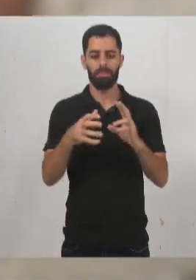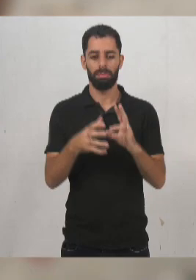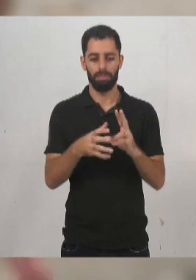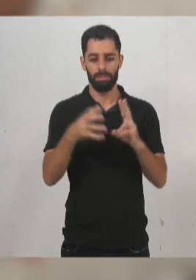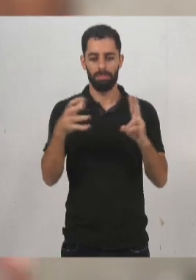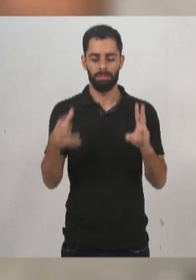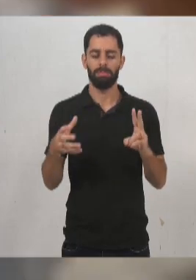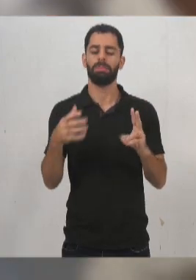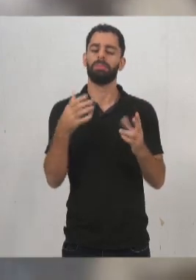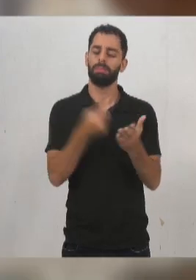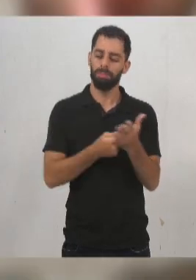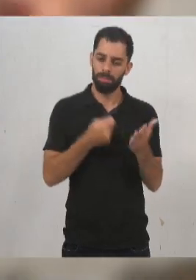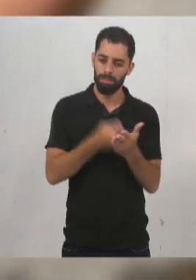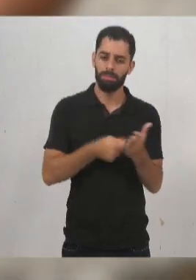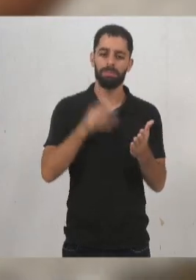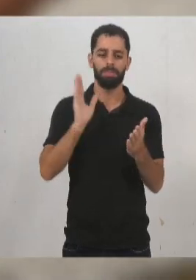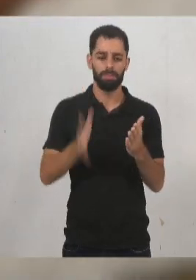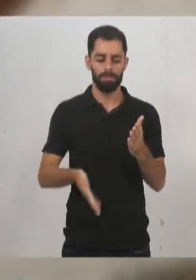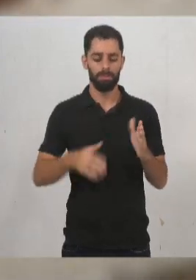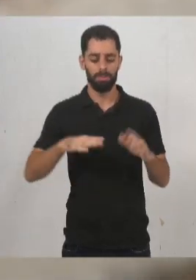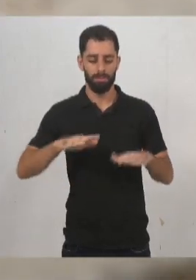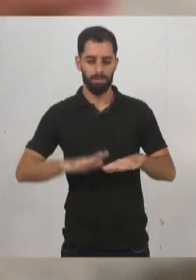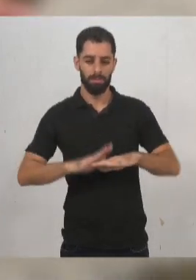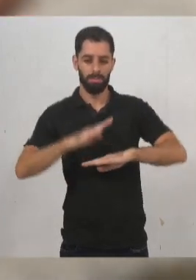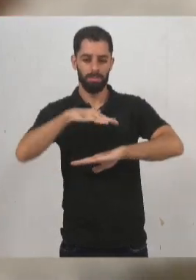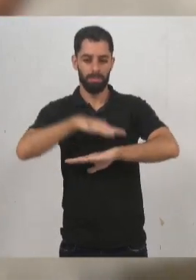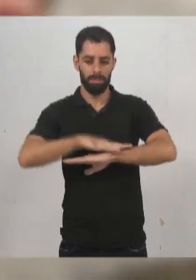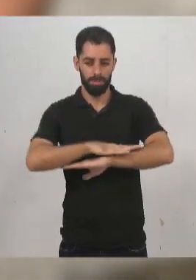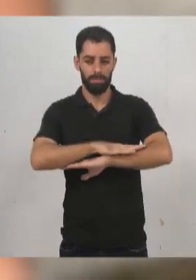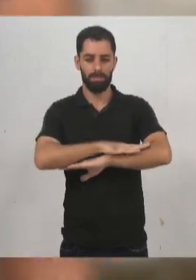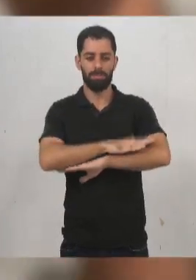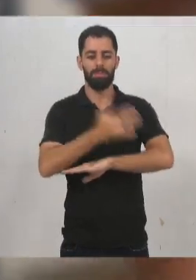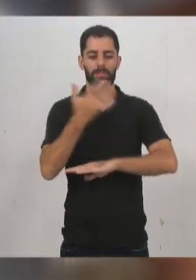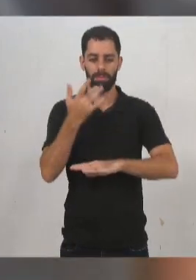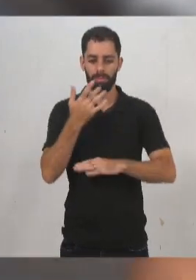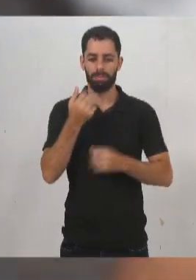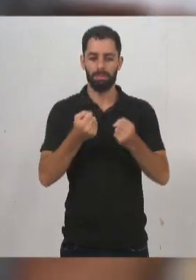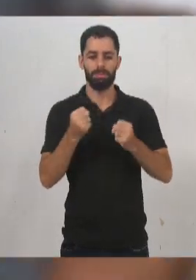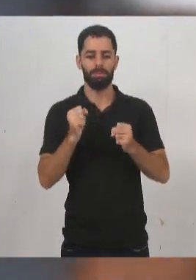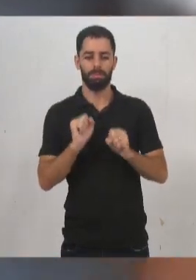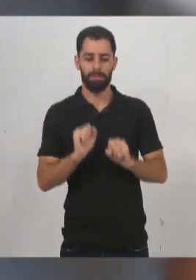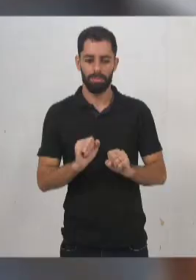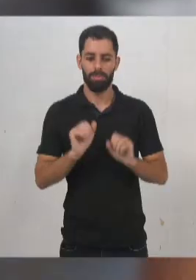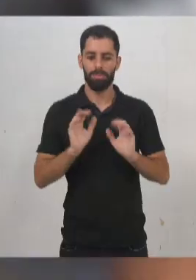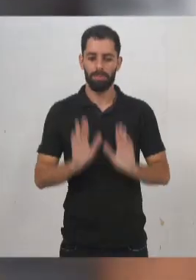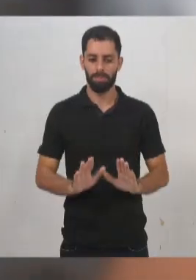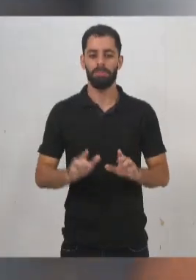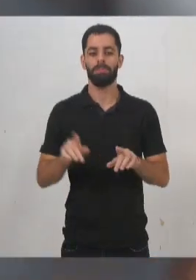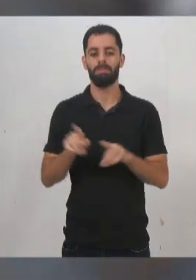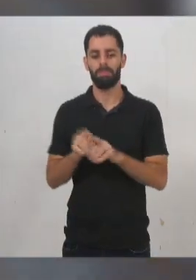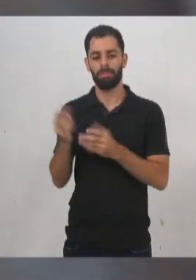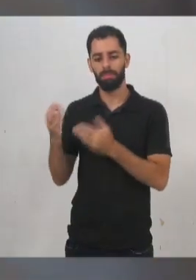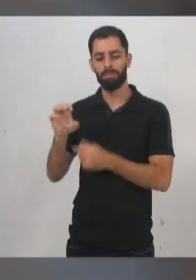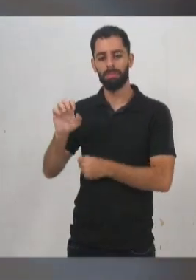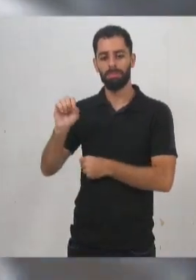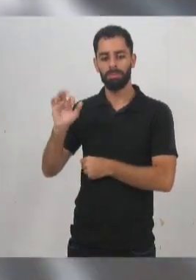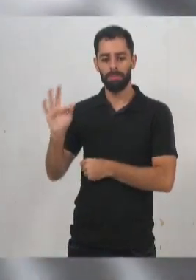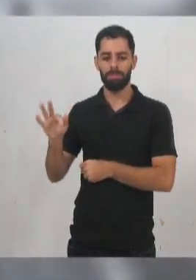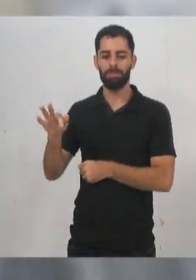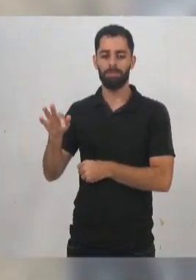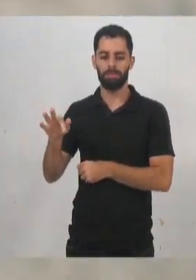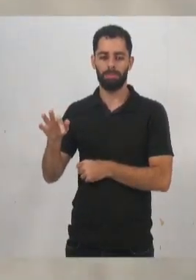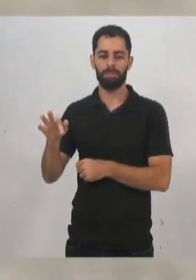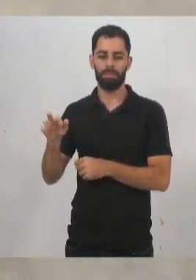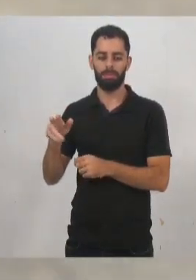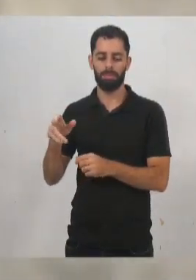cansado de cobrar uma faixa elevada uma lombada eletrônica algo nesse sentido aqui tem a unidade de saúde o SF erão Rebelo ali logo à